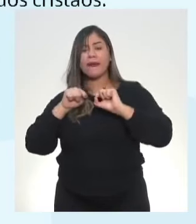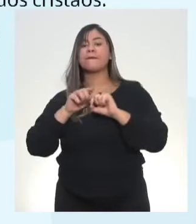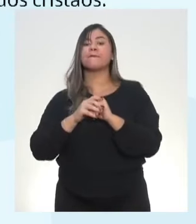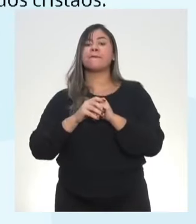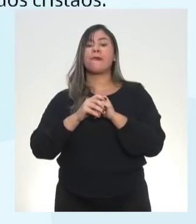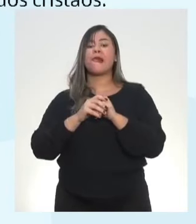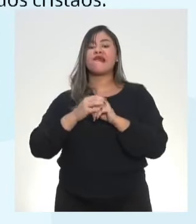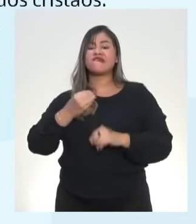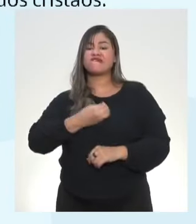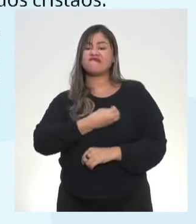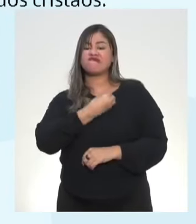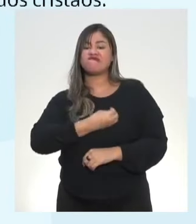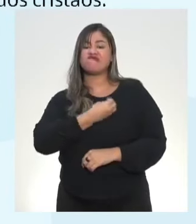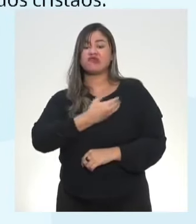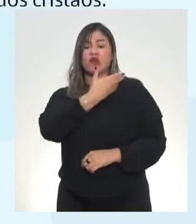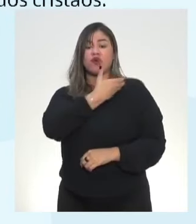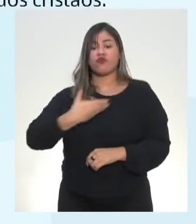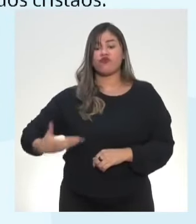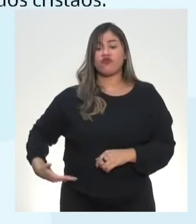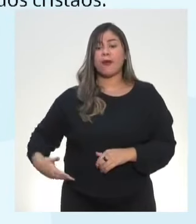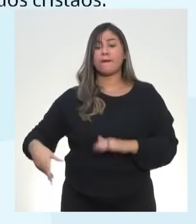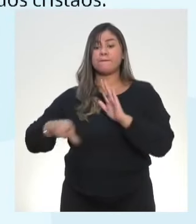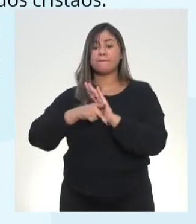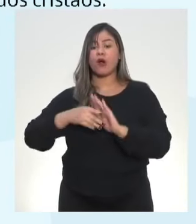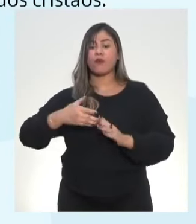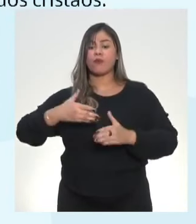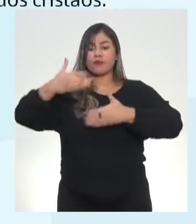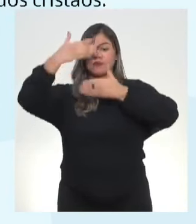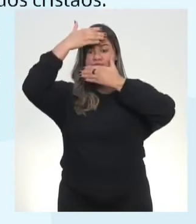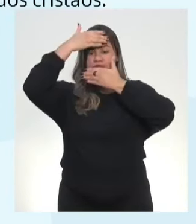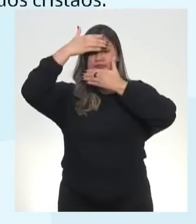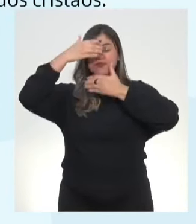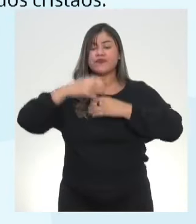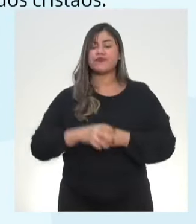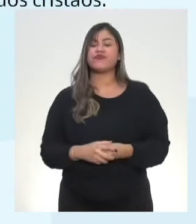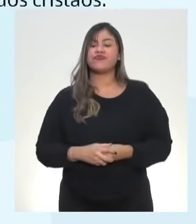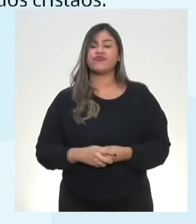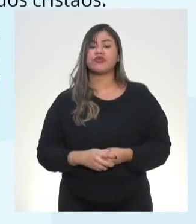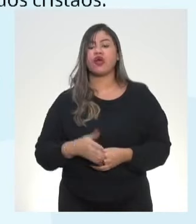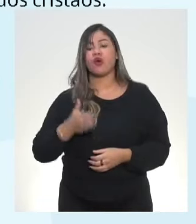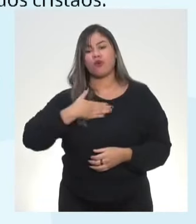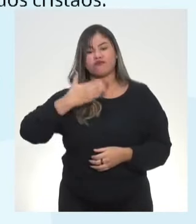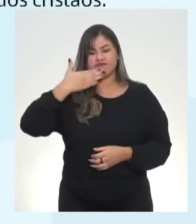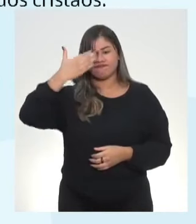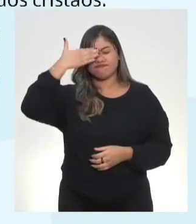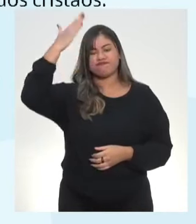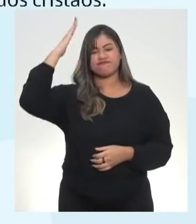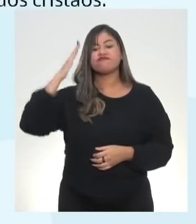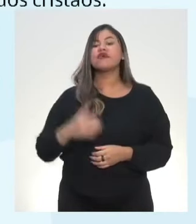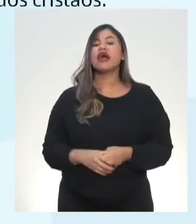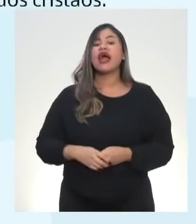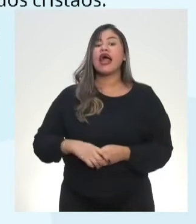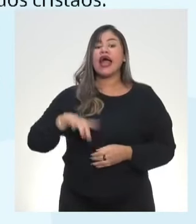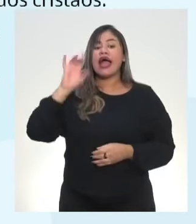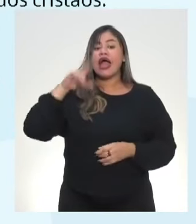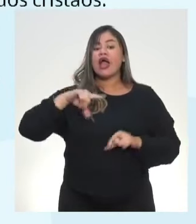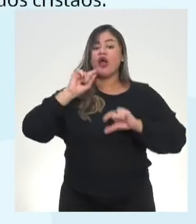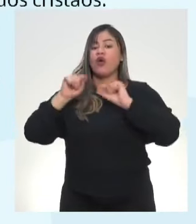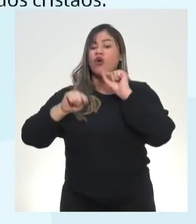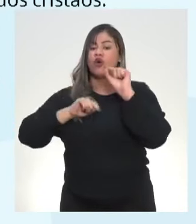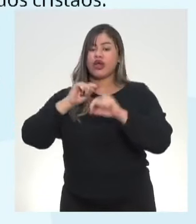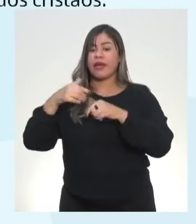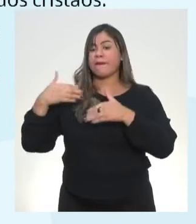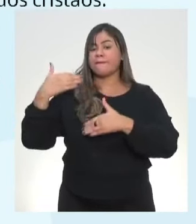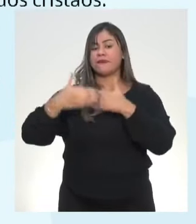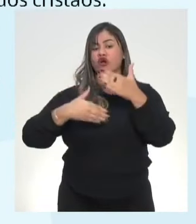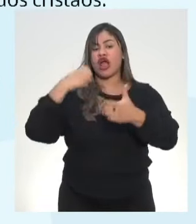pela presença de governantes muçulmanos. Em nome da reconquista da região, ocorreu um longo